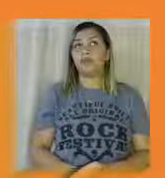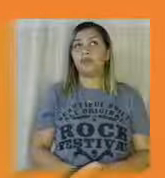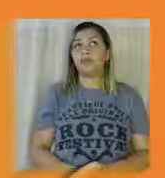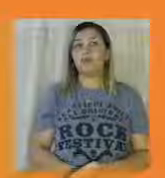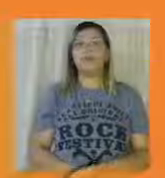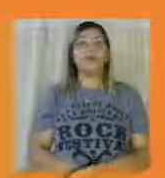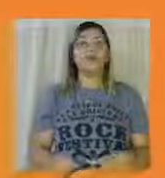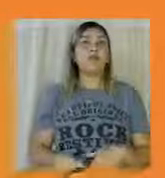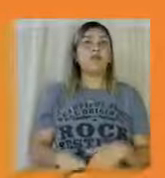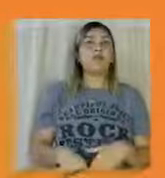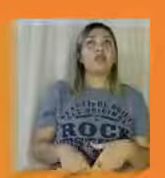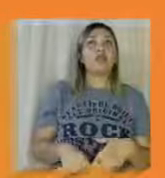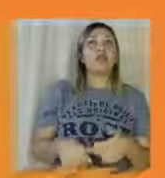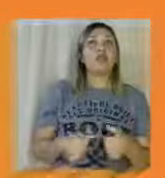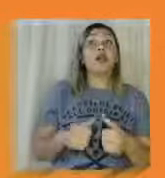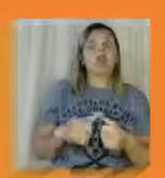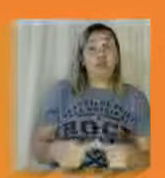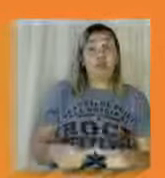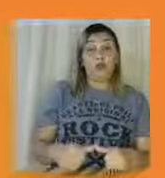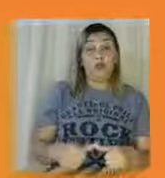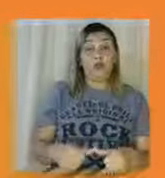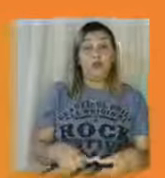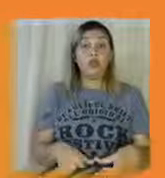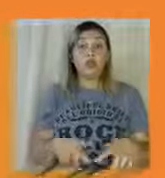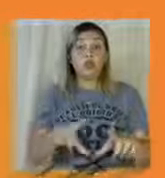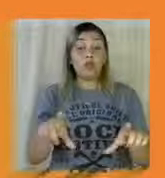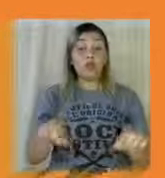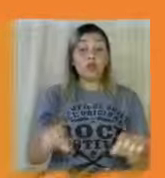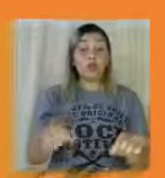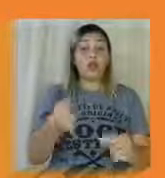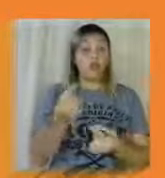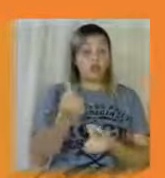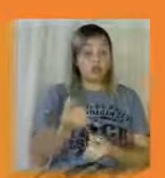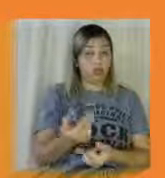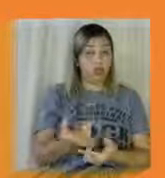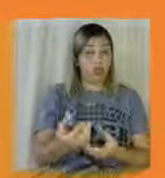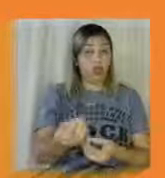Eu fico no caixa, eu sou responsável pelo caixa.